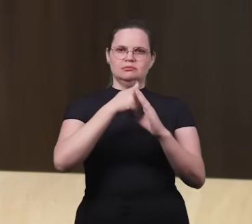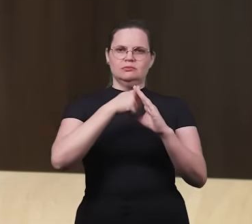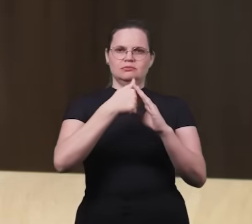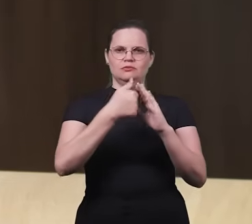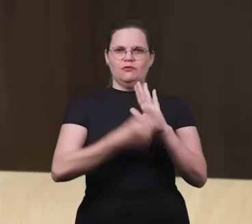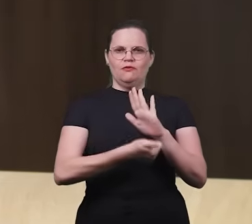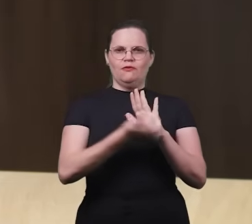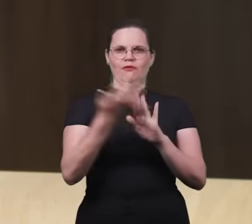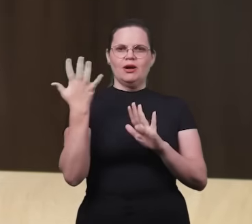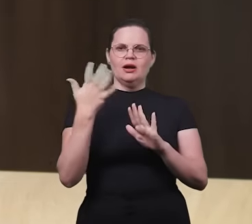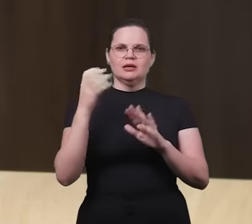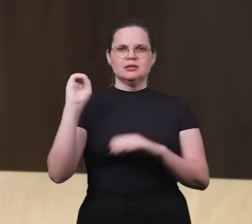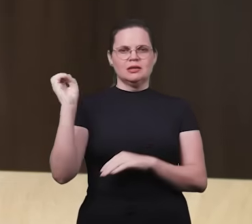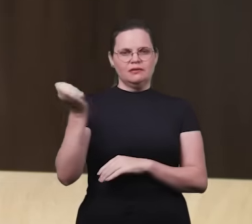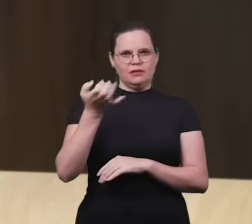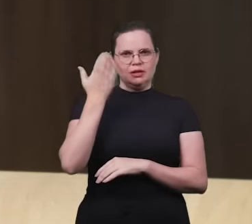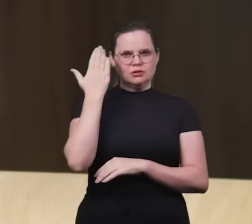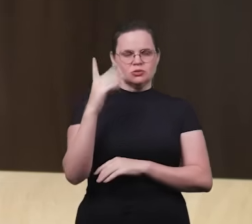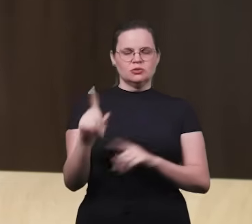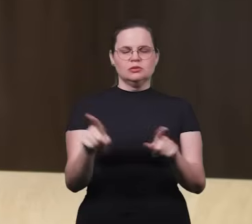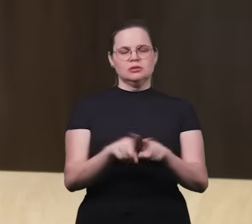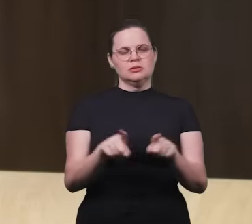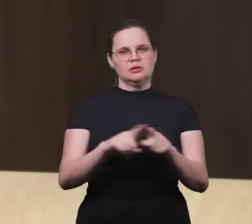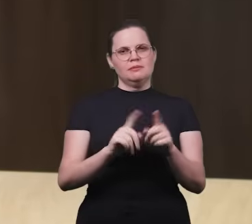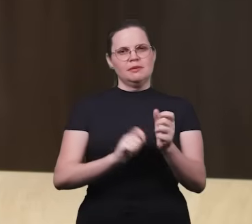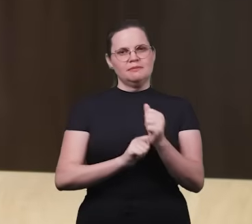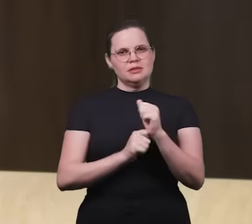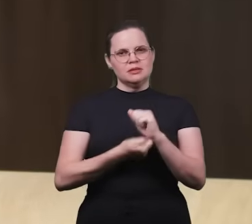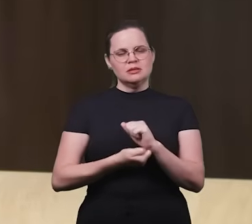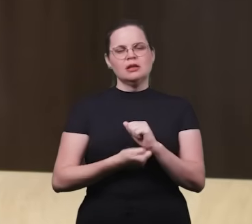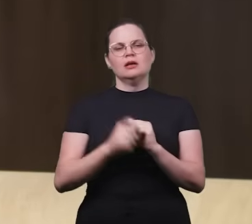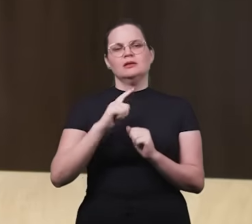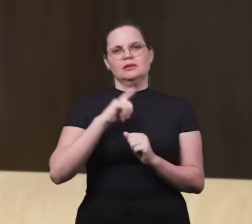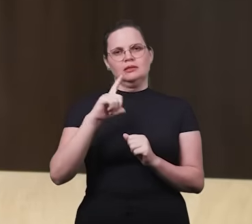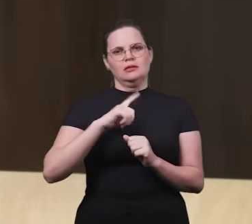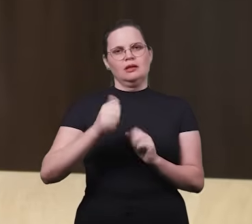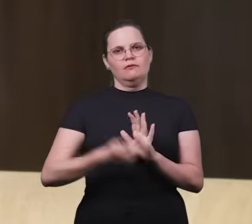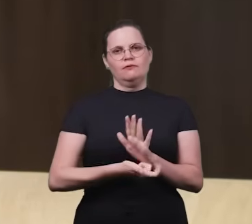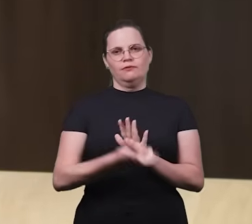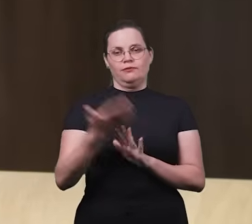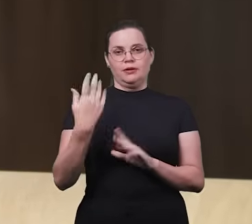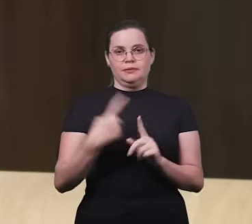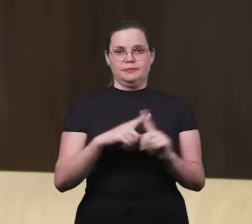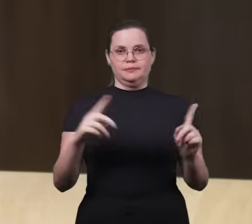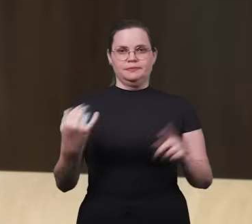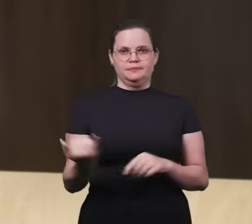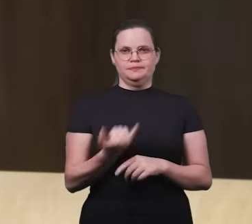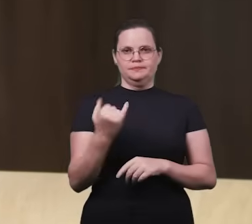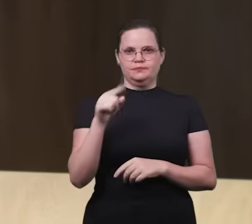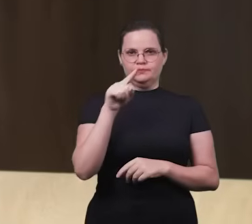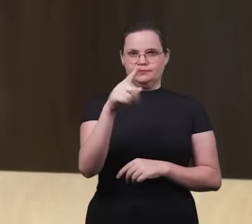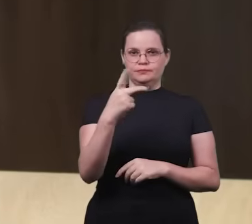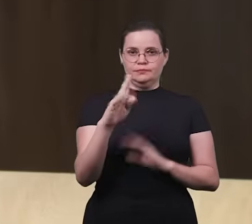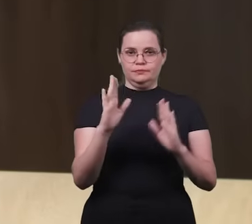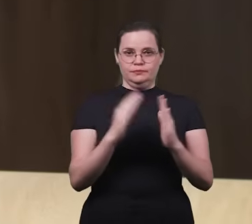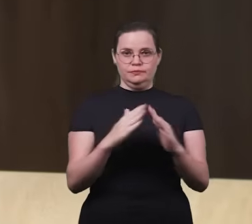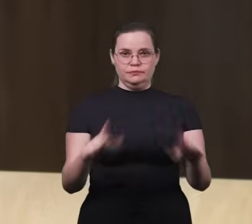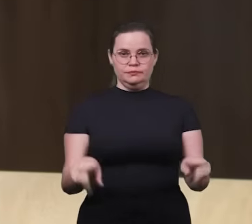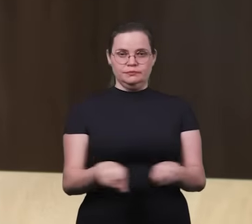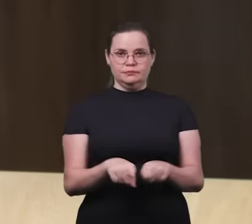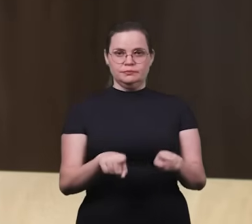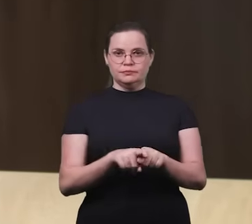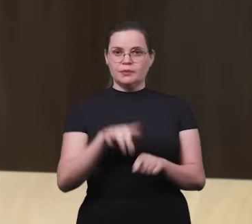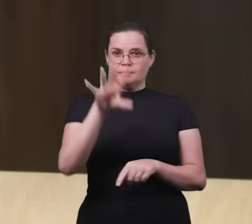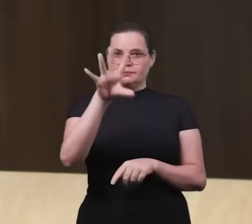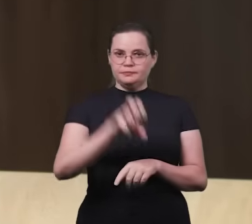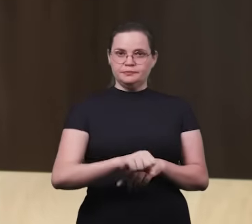de revelações, de riquezas, de mistérios. E é importante agora você na sua casa